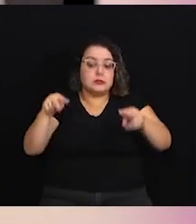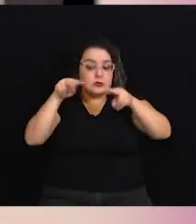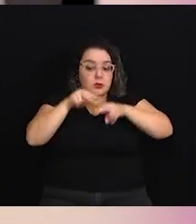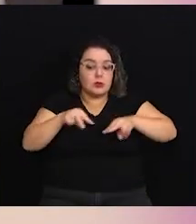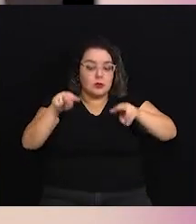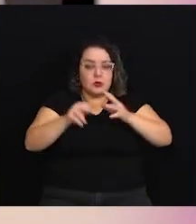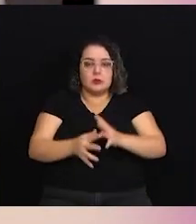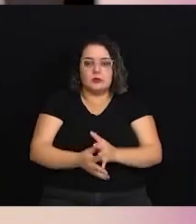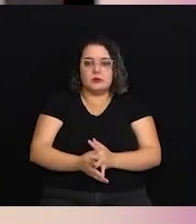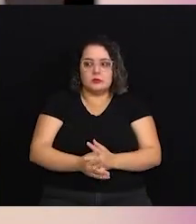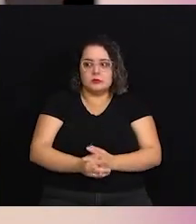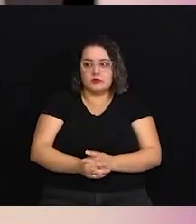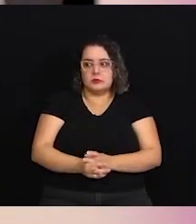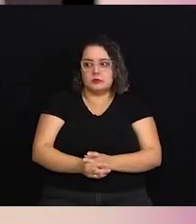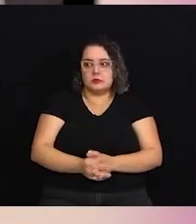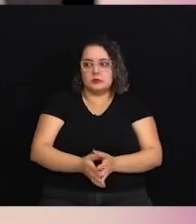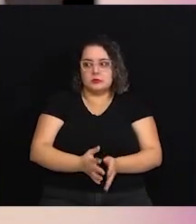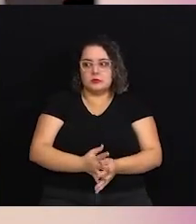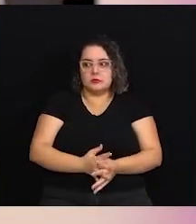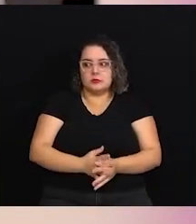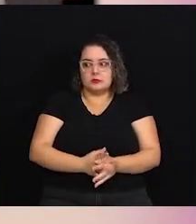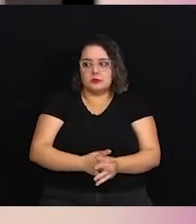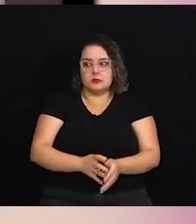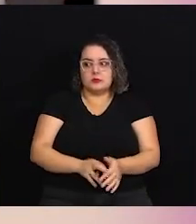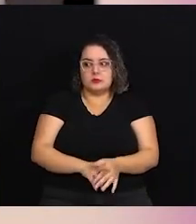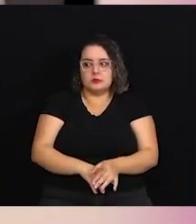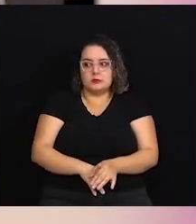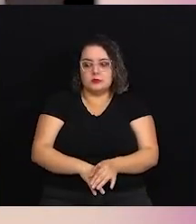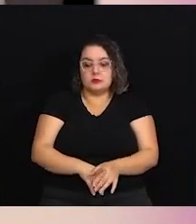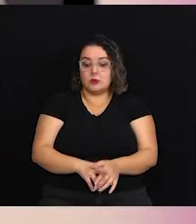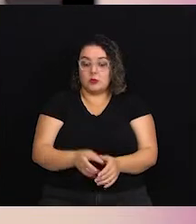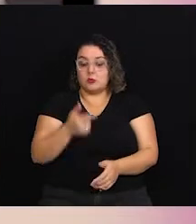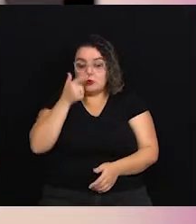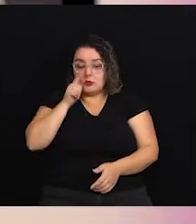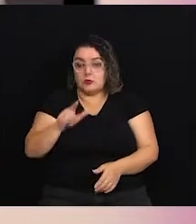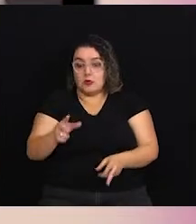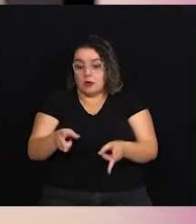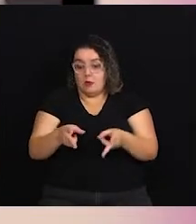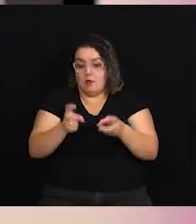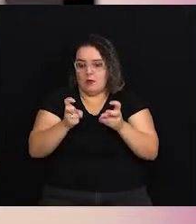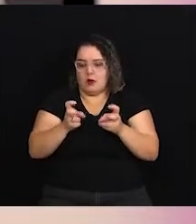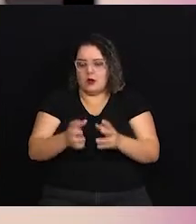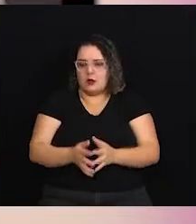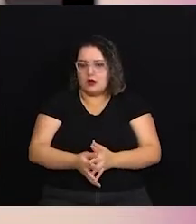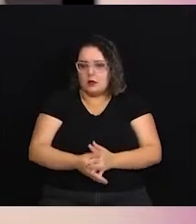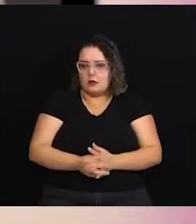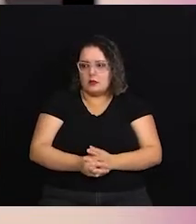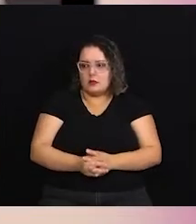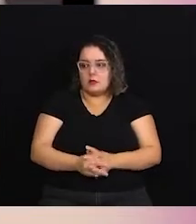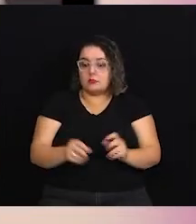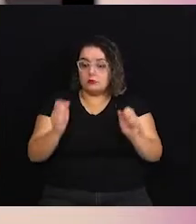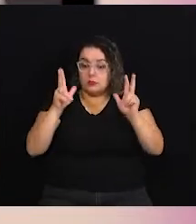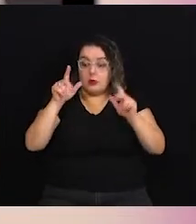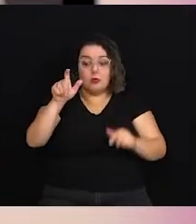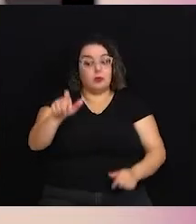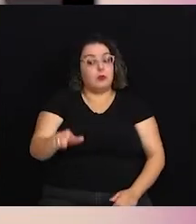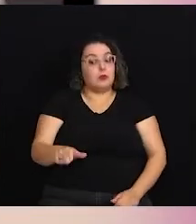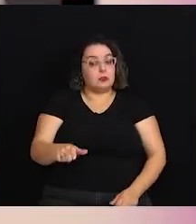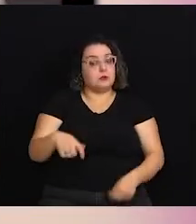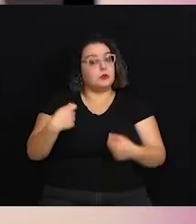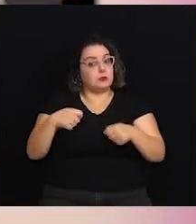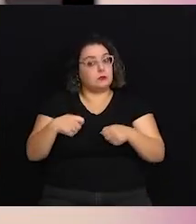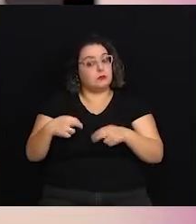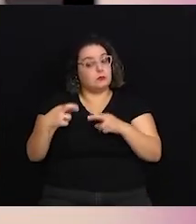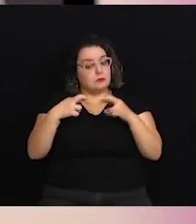olhar Eles não conseguem o PS essa esse sinal de alerta ou para essa criança